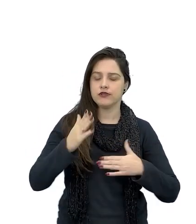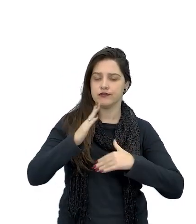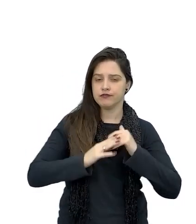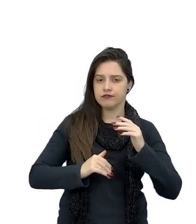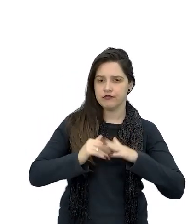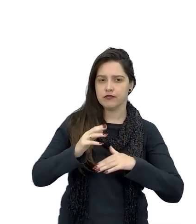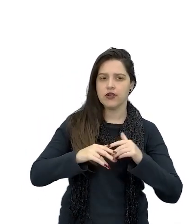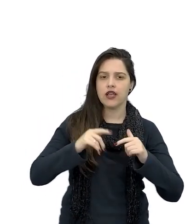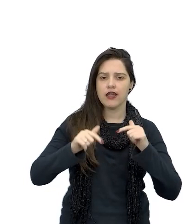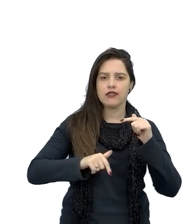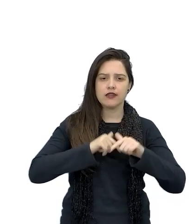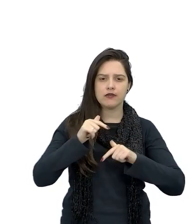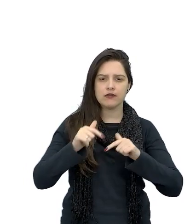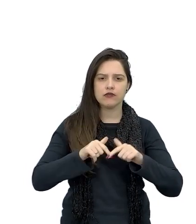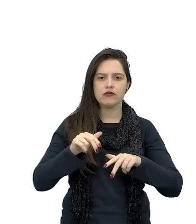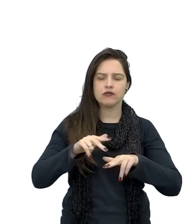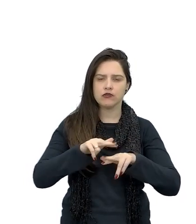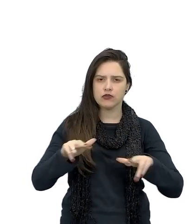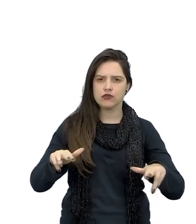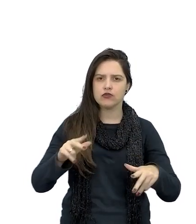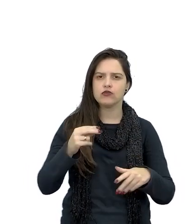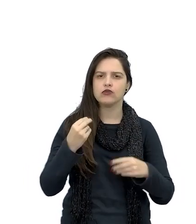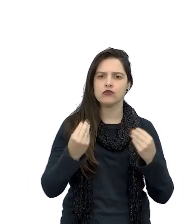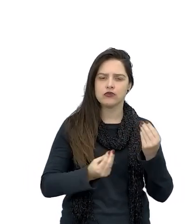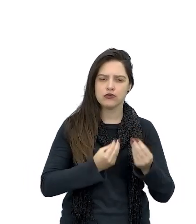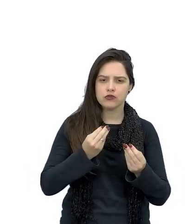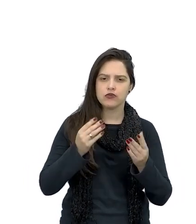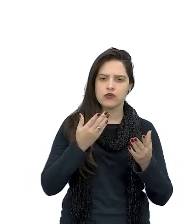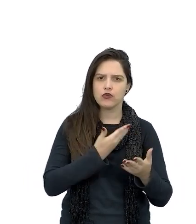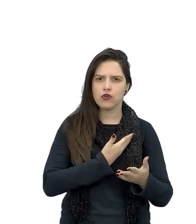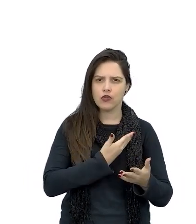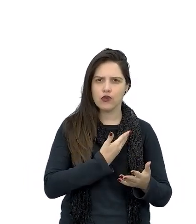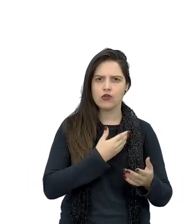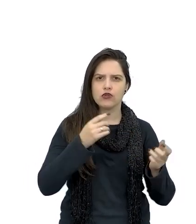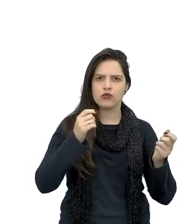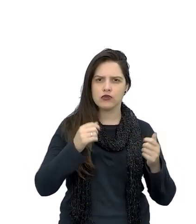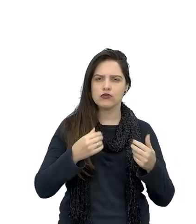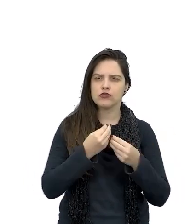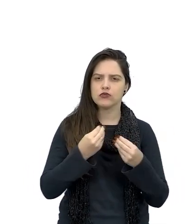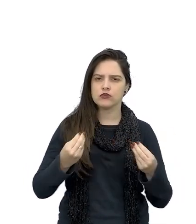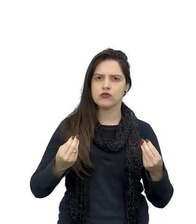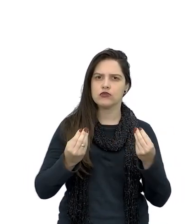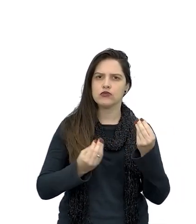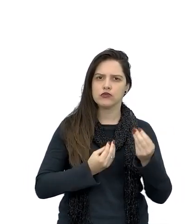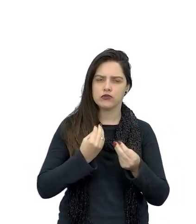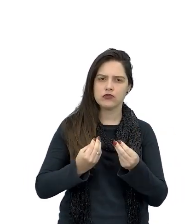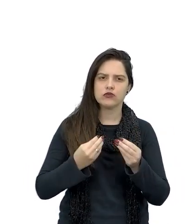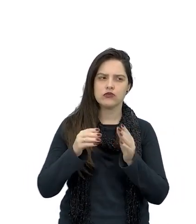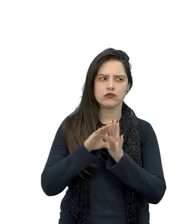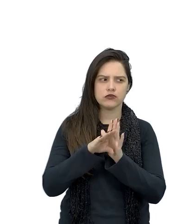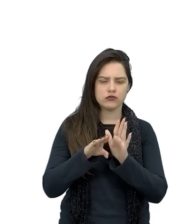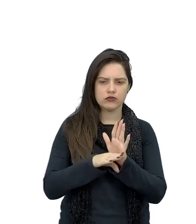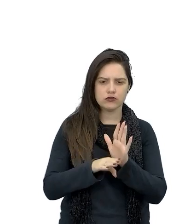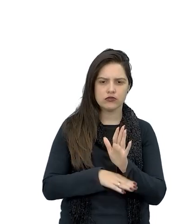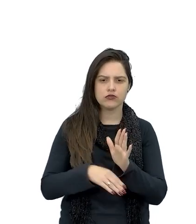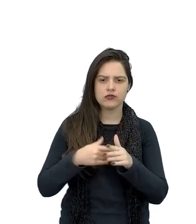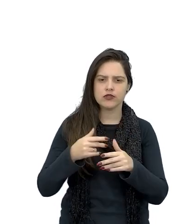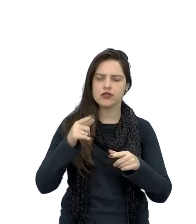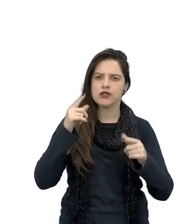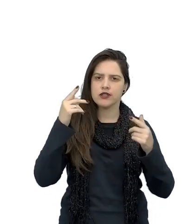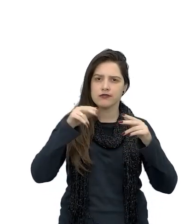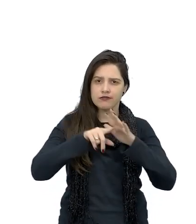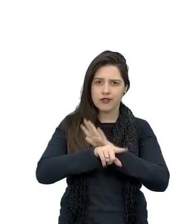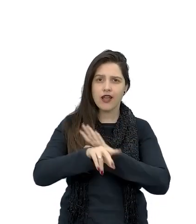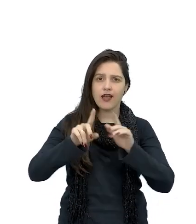que é trabalhada do 3º ao 5º ano, como vemos, vem ao encontro de tudo que foi proposto até aqui nessa sequência, pois